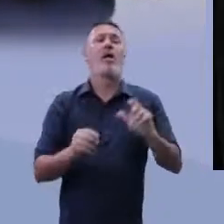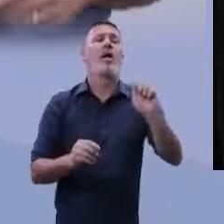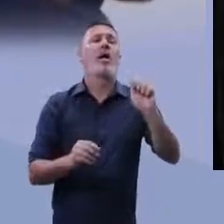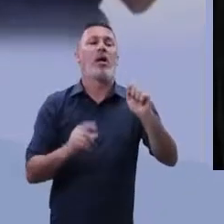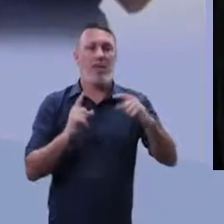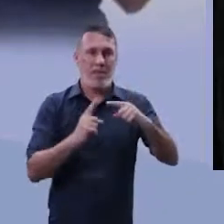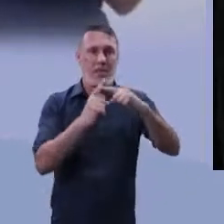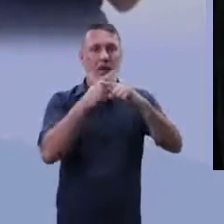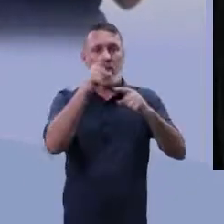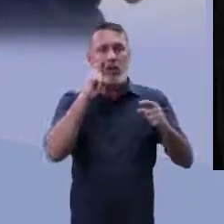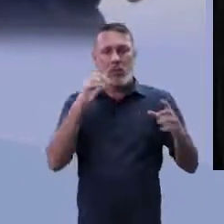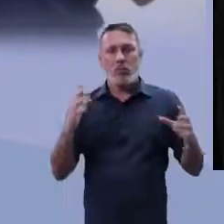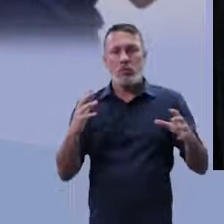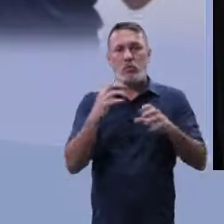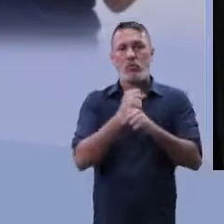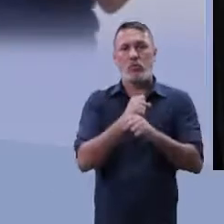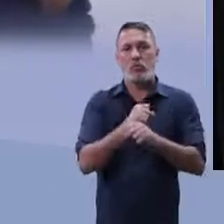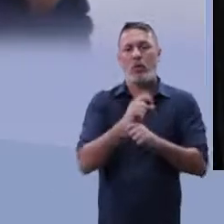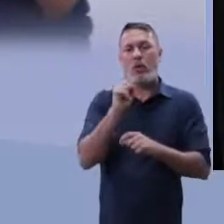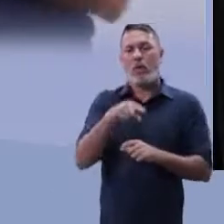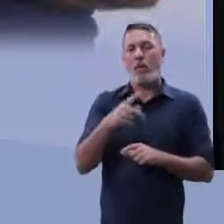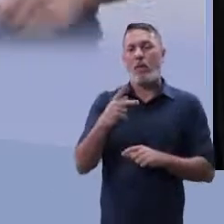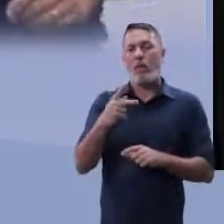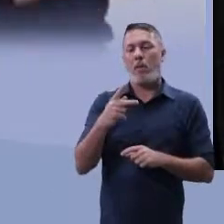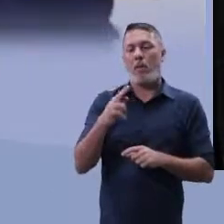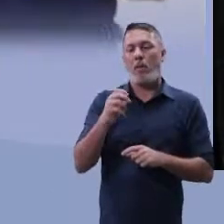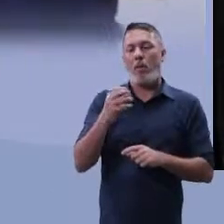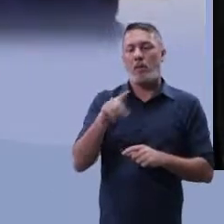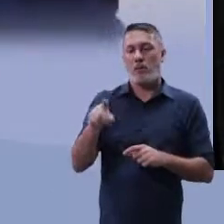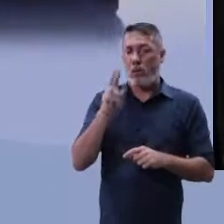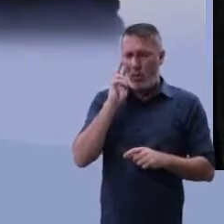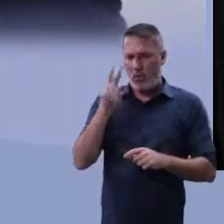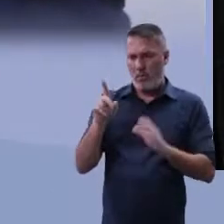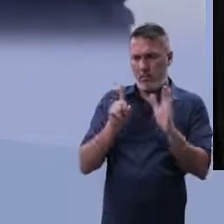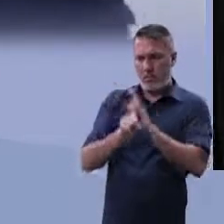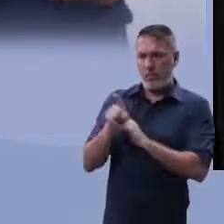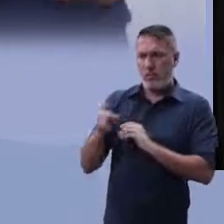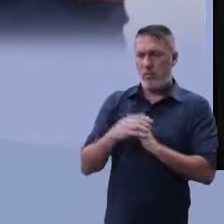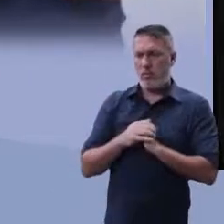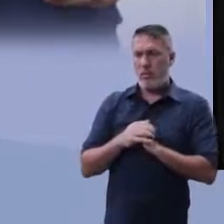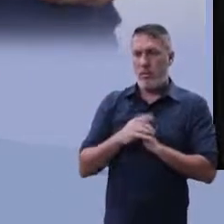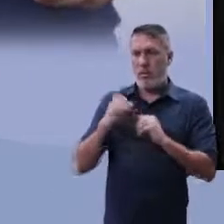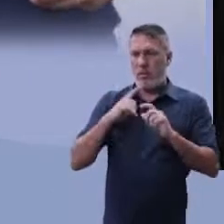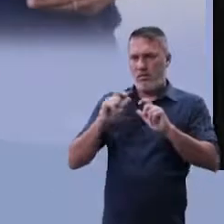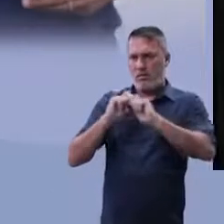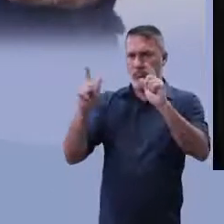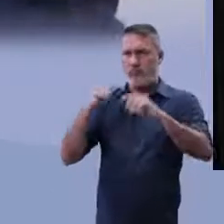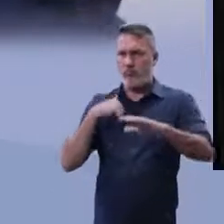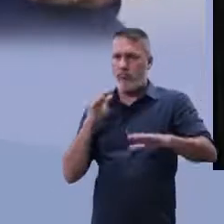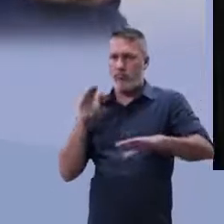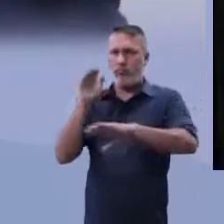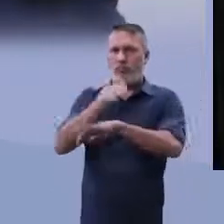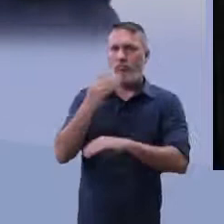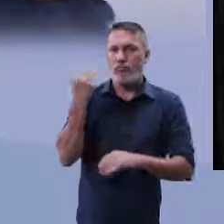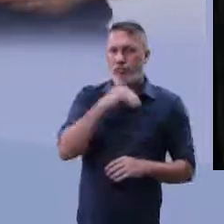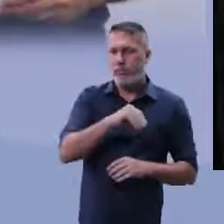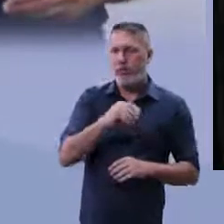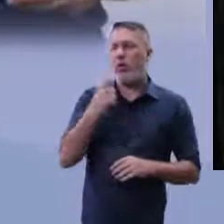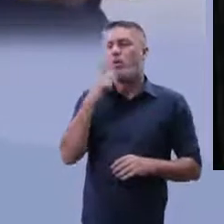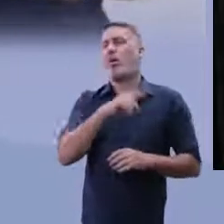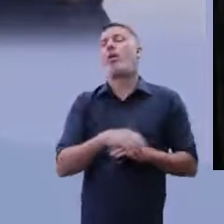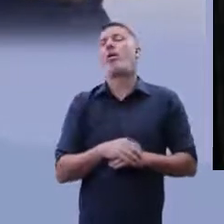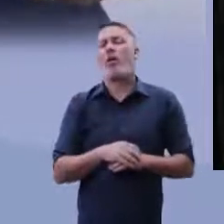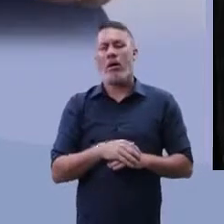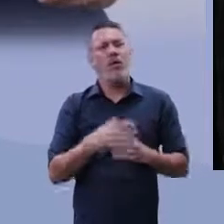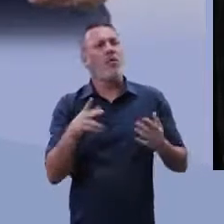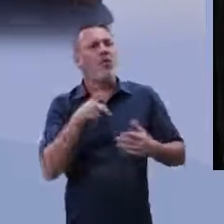que fazer. Na adição, você vai somar os números proporcionais. Aí você vai olhar para a questão aí, para a minha